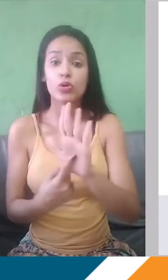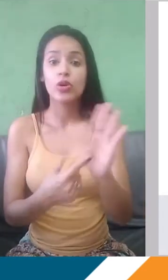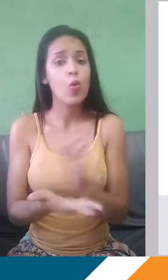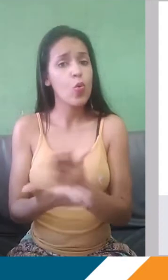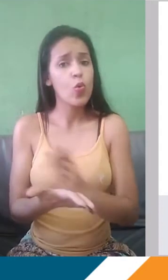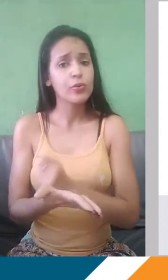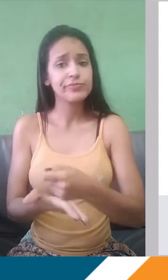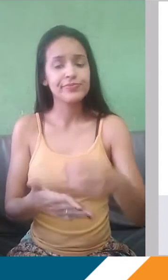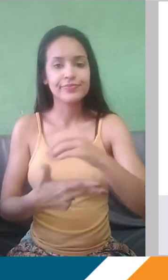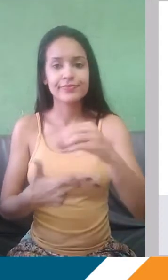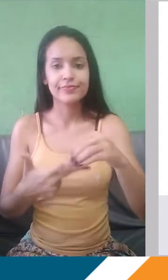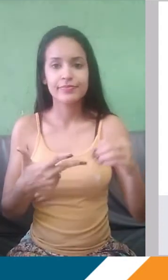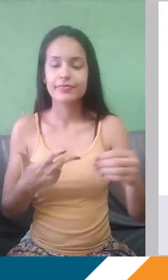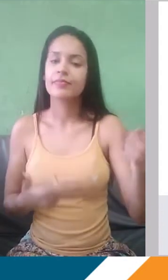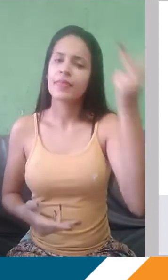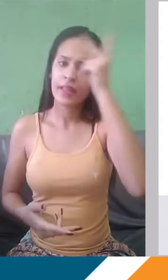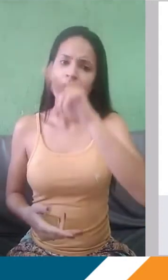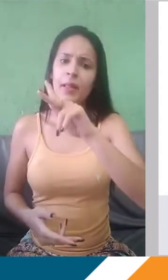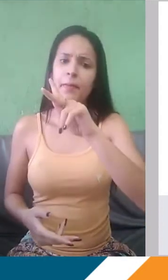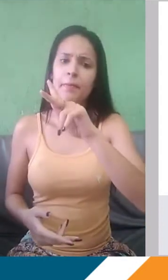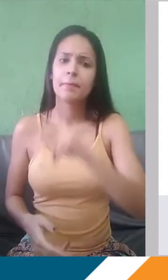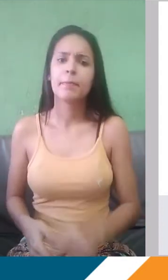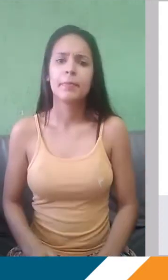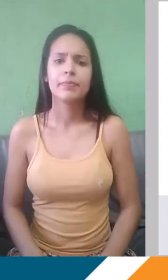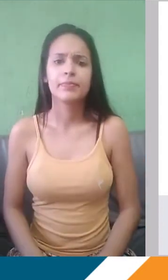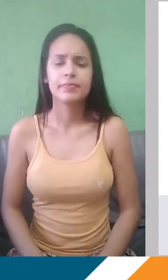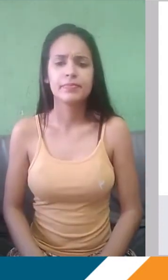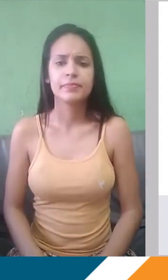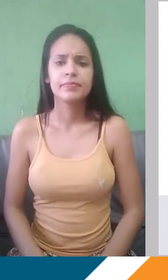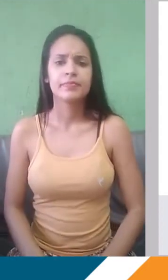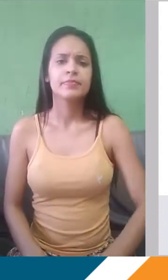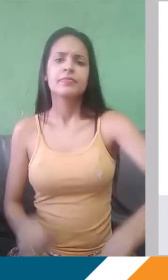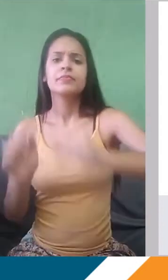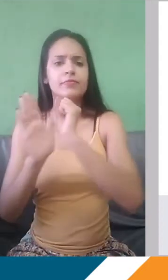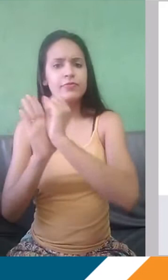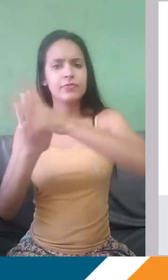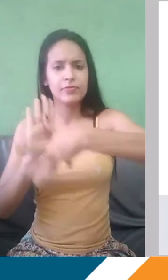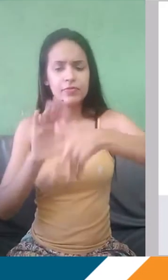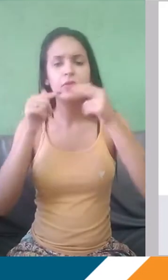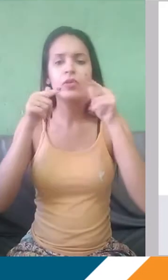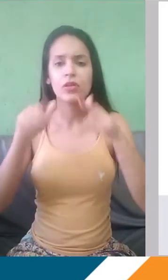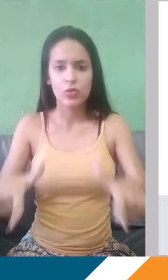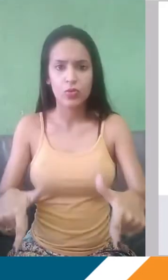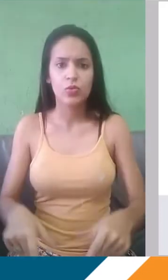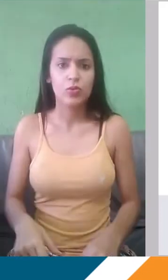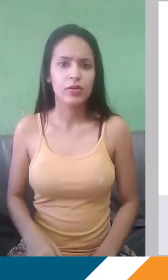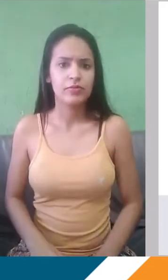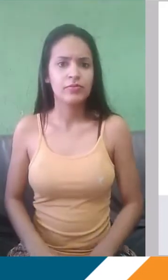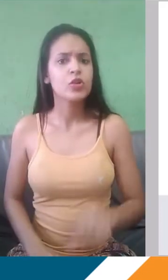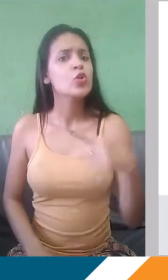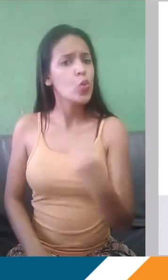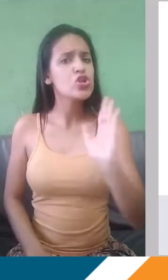do Enem, revisar o conteúdo de figuras de linguagem estudados anteriormente no vídeo da semana 2, que